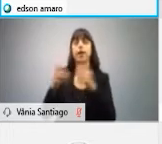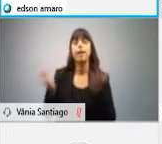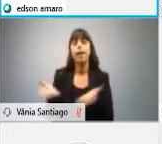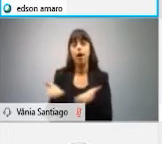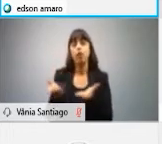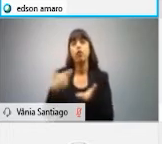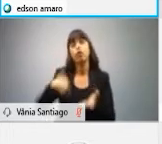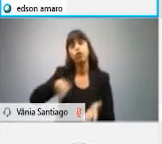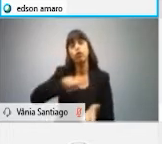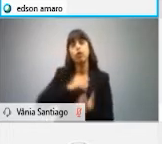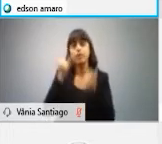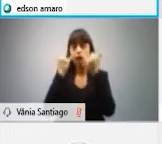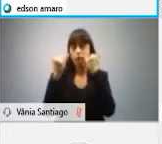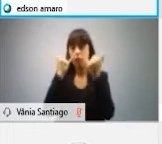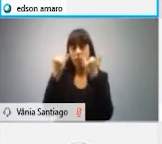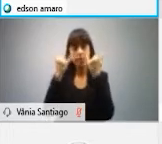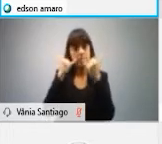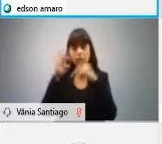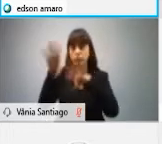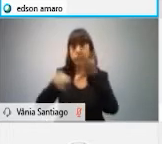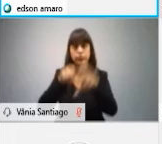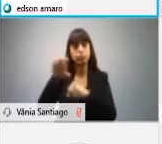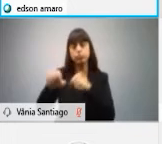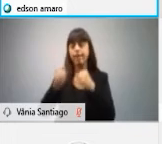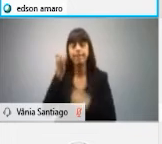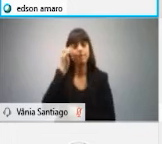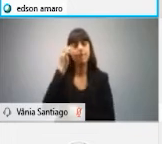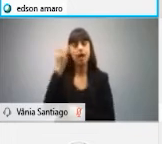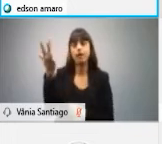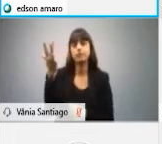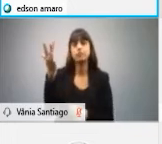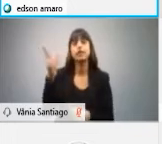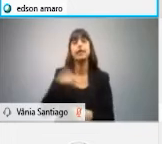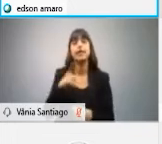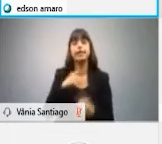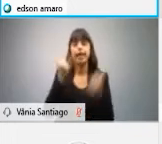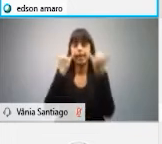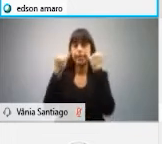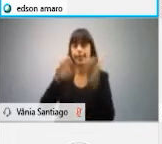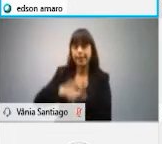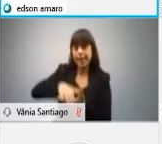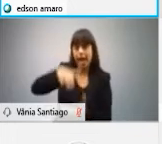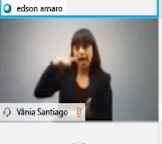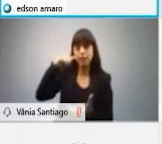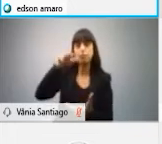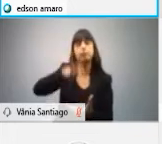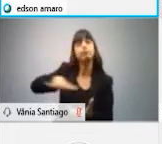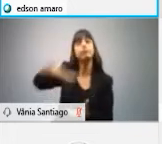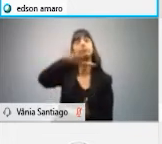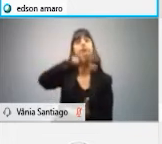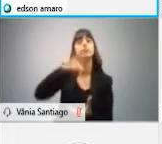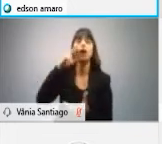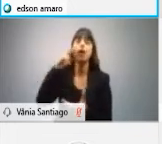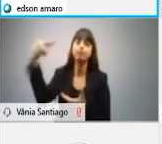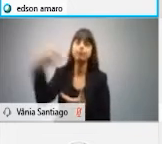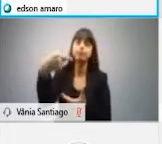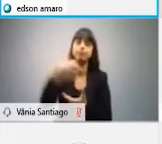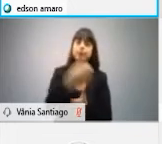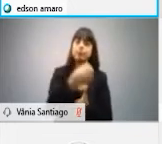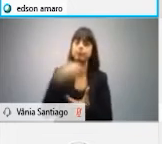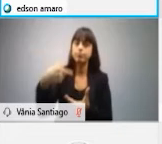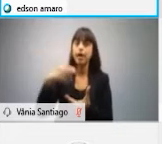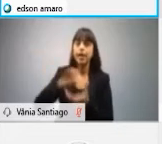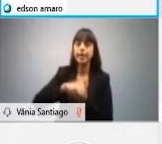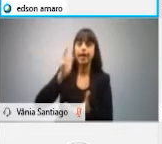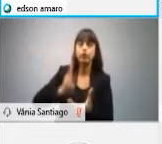né? A geração de dados e a disposição desses dados de maneira comum para todas as instituições hoje